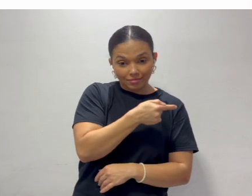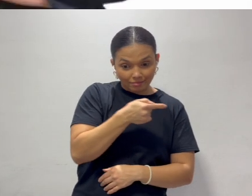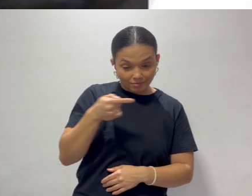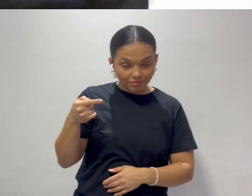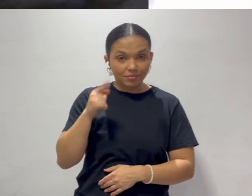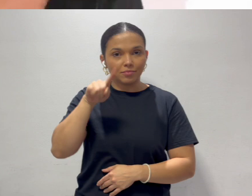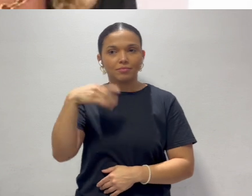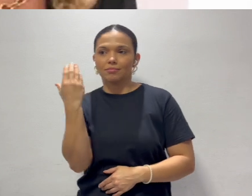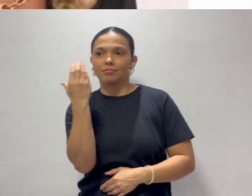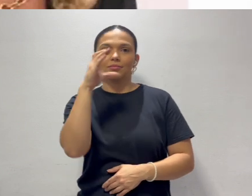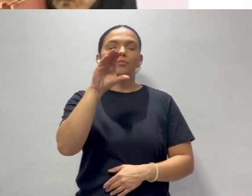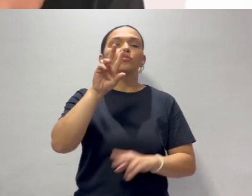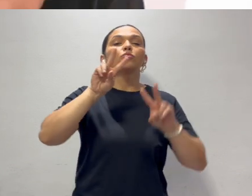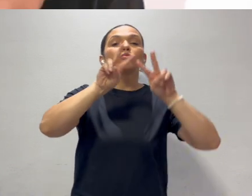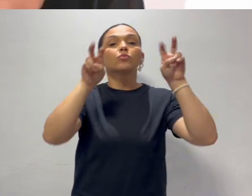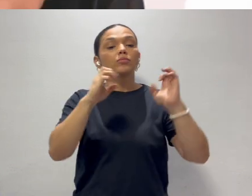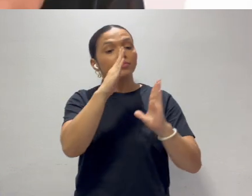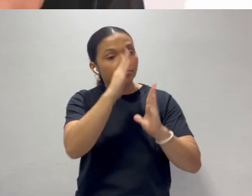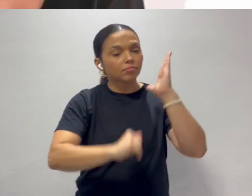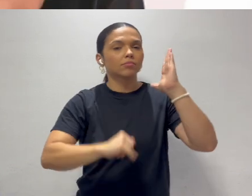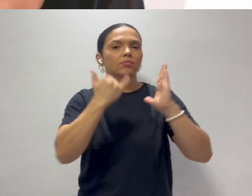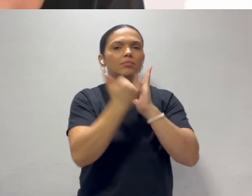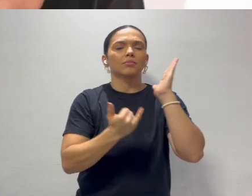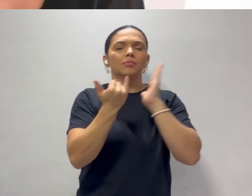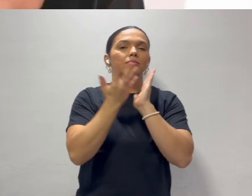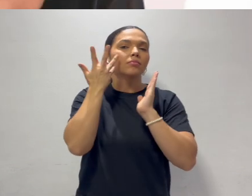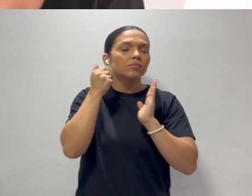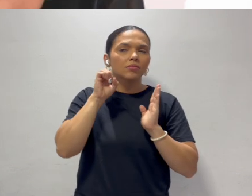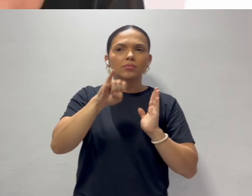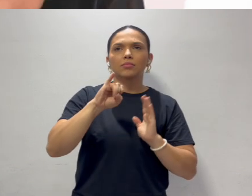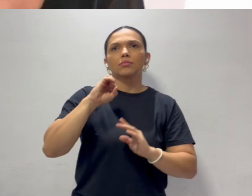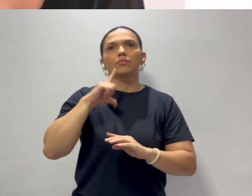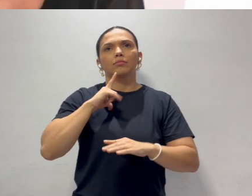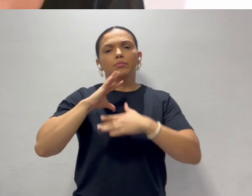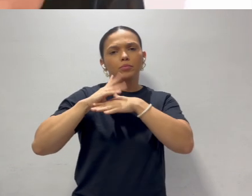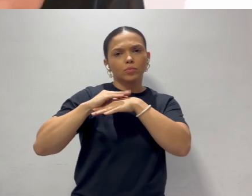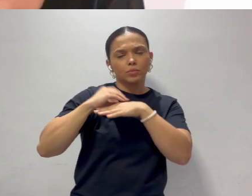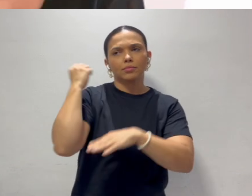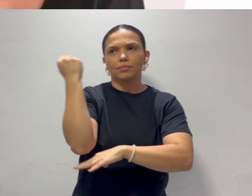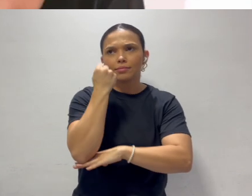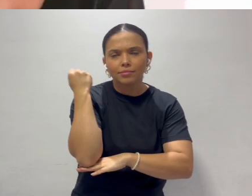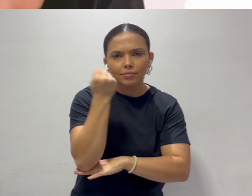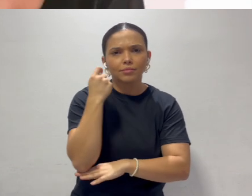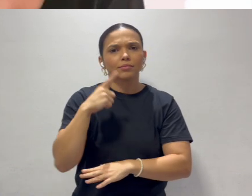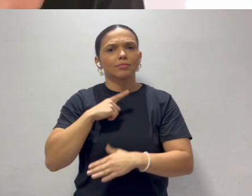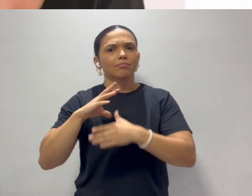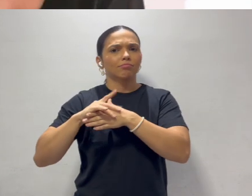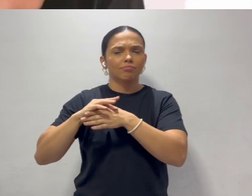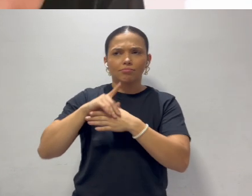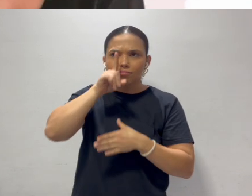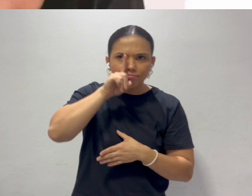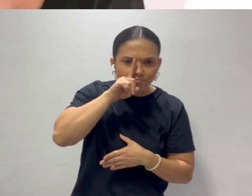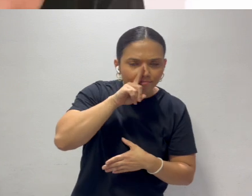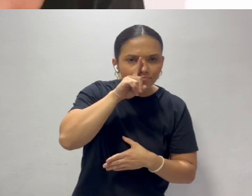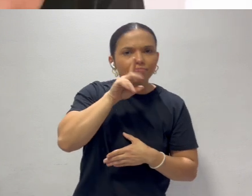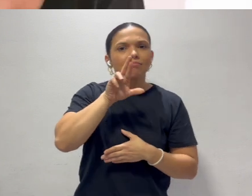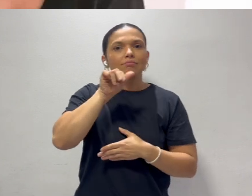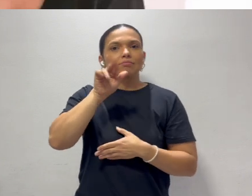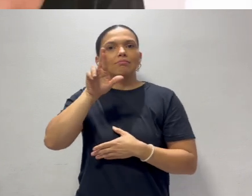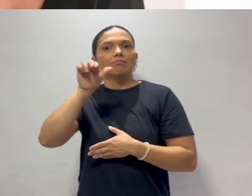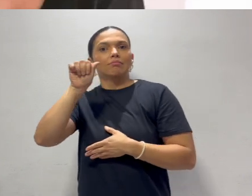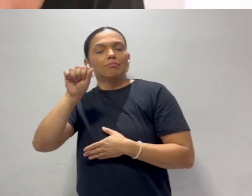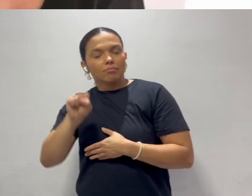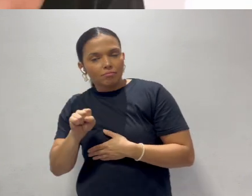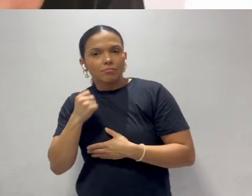um shorts falando sobre a isenção de imposto de renda para pessoas que têm doenças graves, doenças raras, e nós temos aí